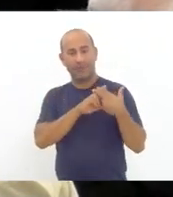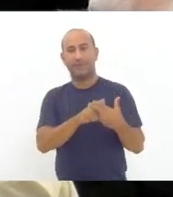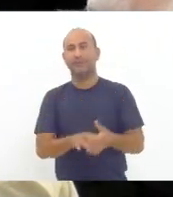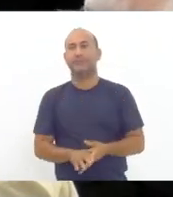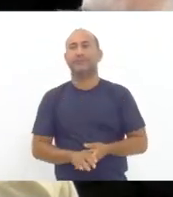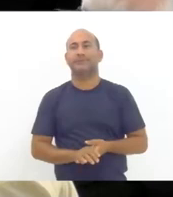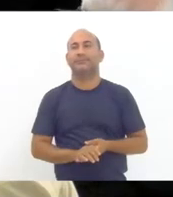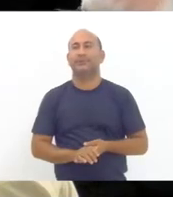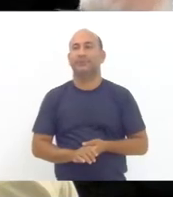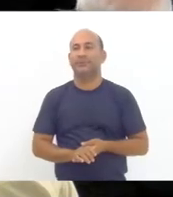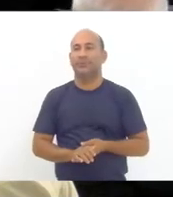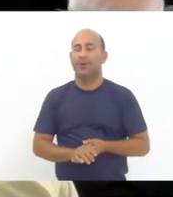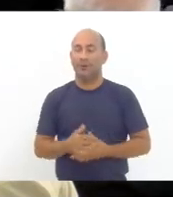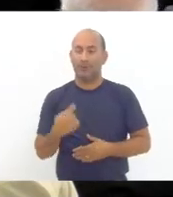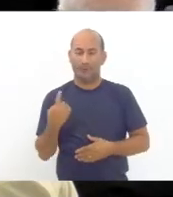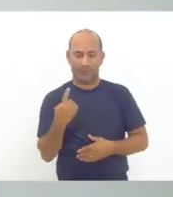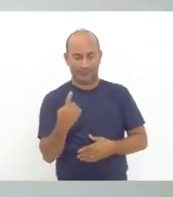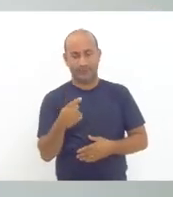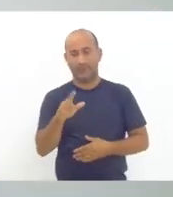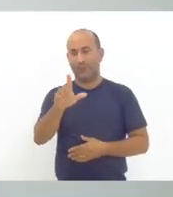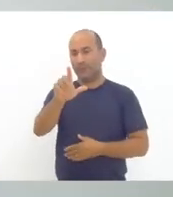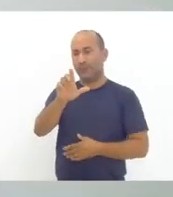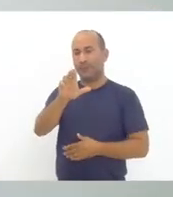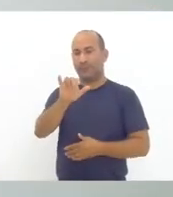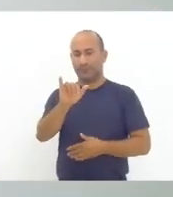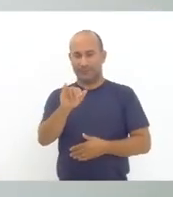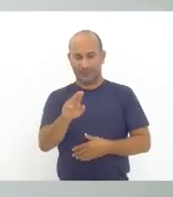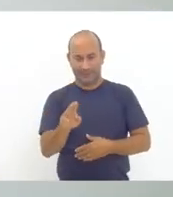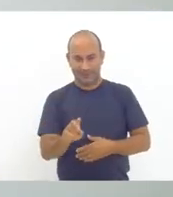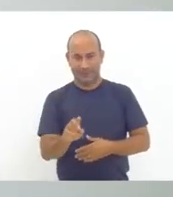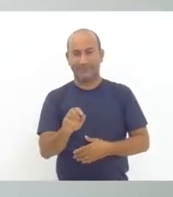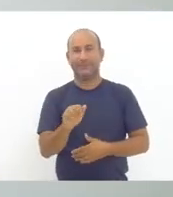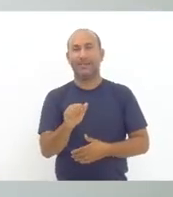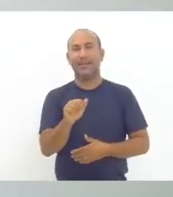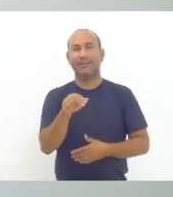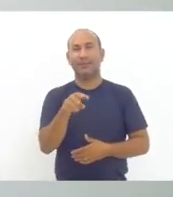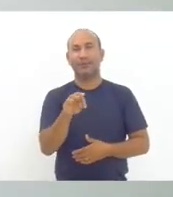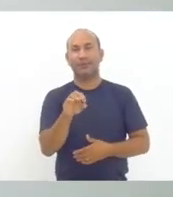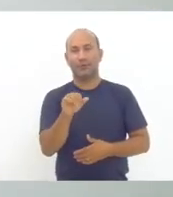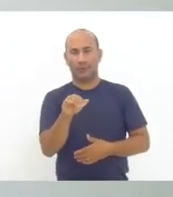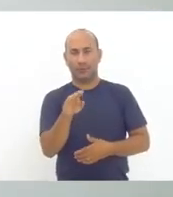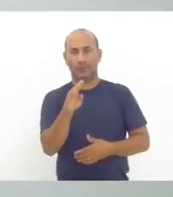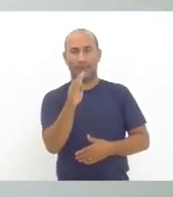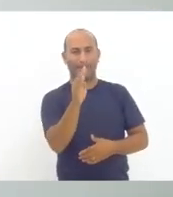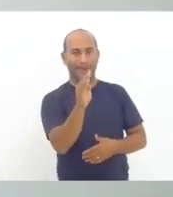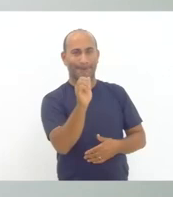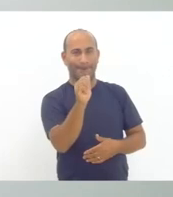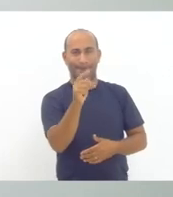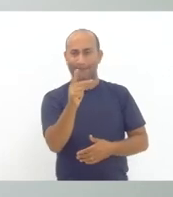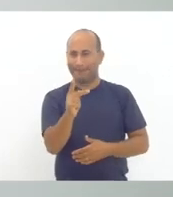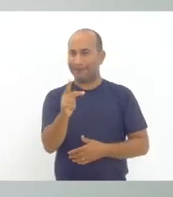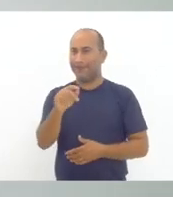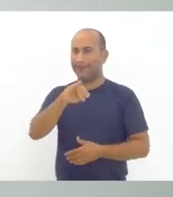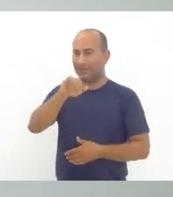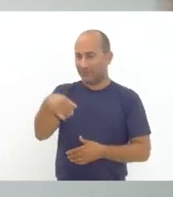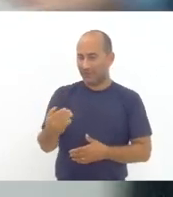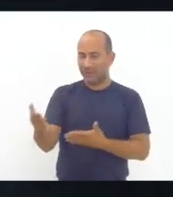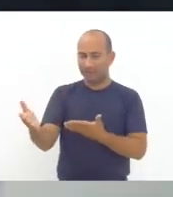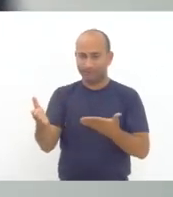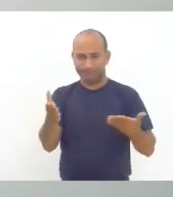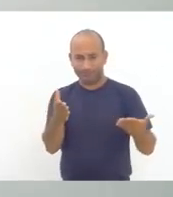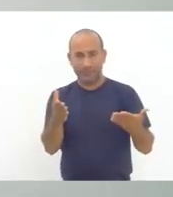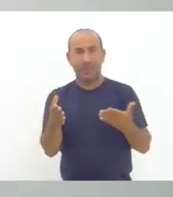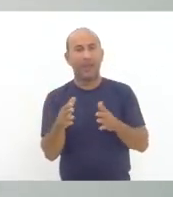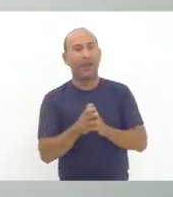nosso querido homenageado Luiz Antônio Batista o nosso bap e aproveitando para convidar os para um coquetel que será